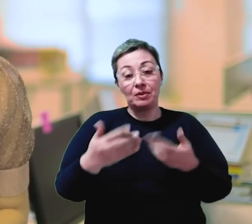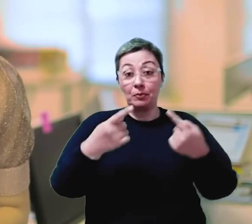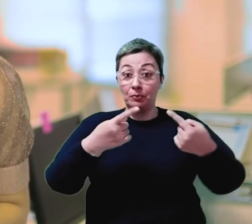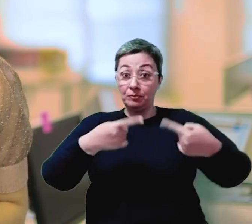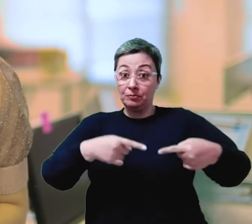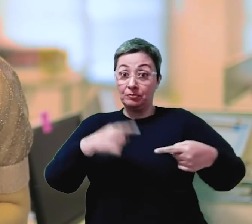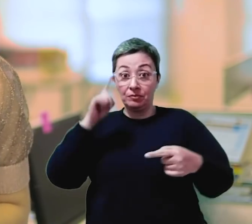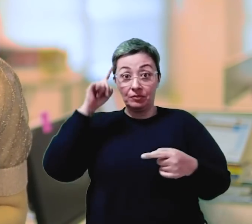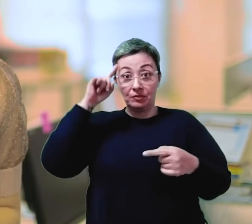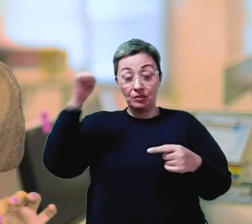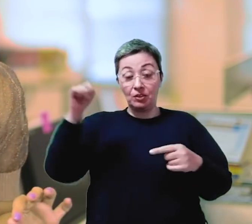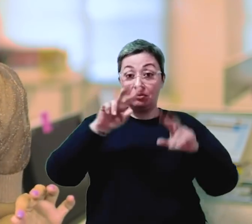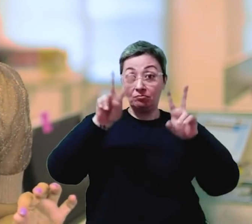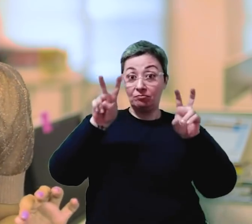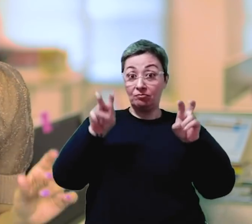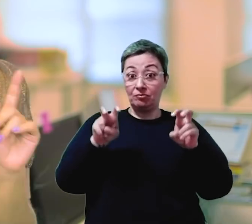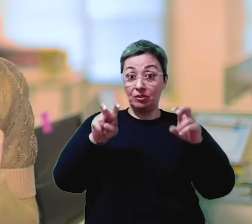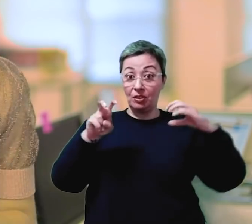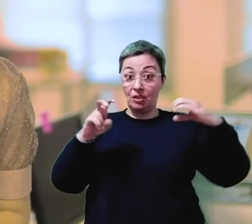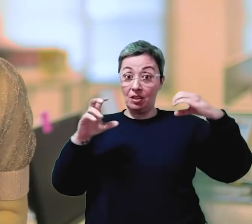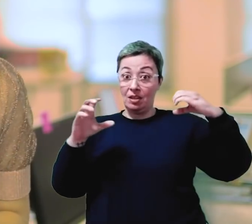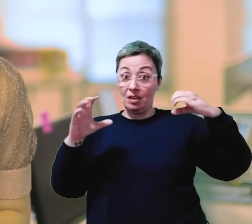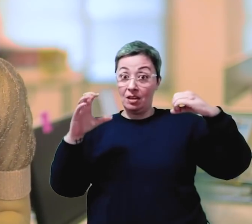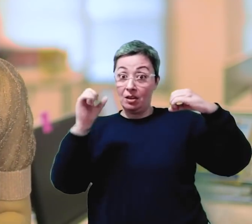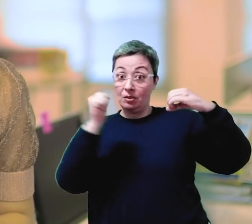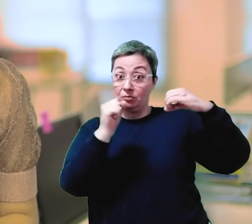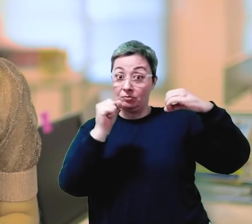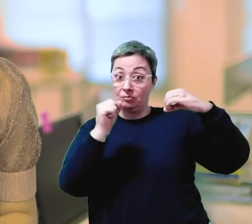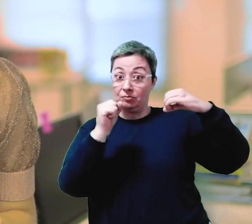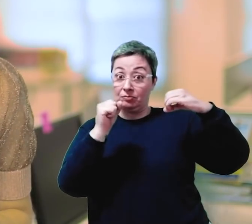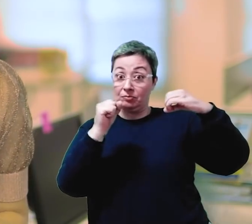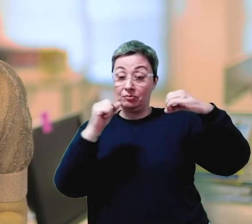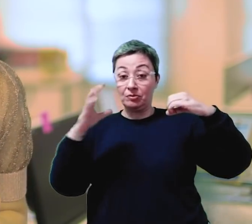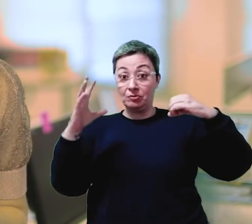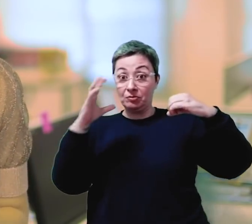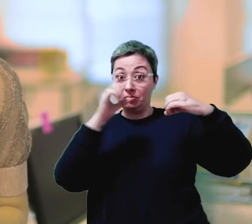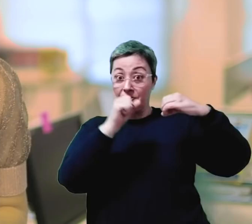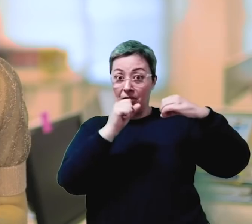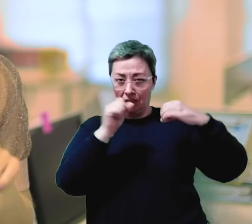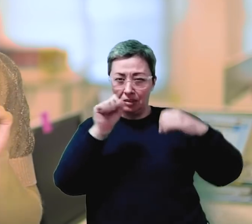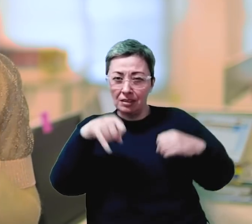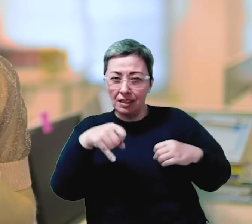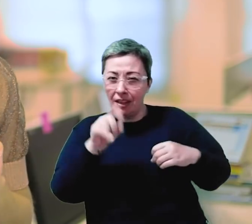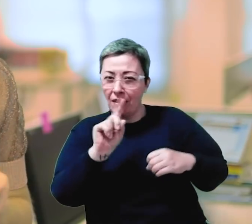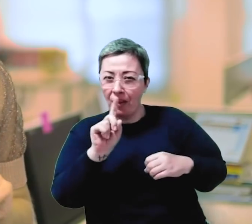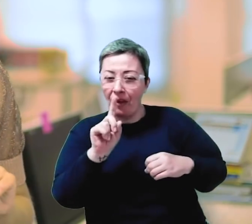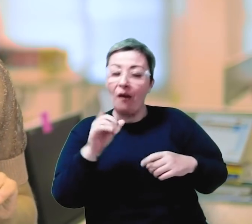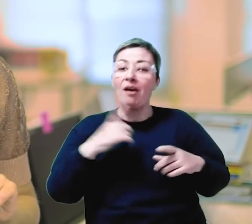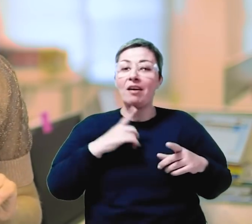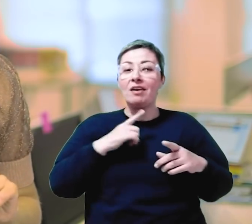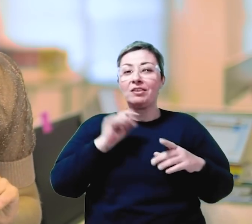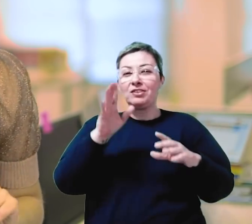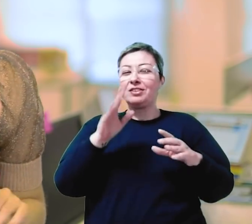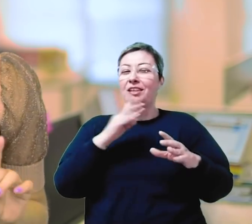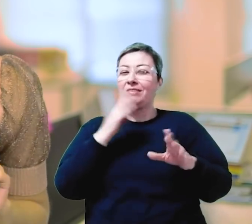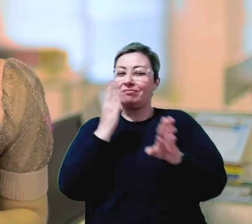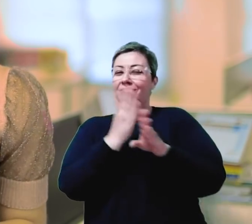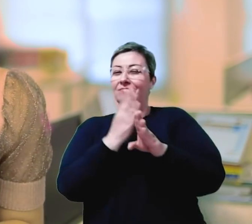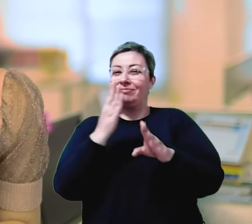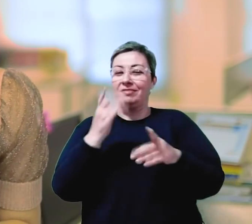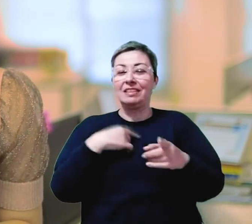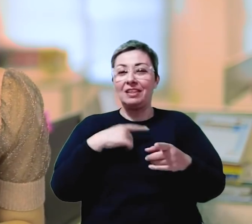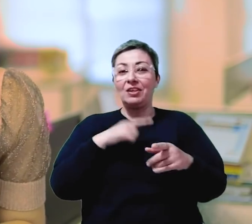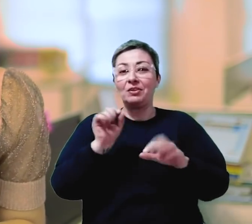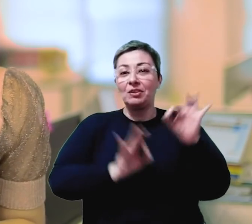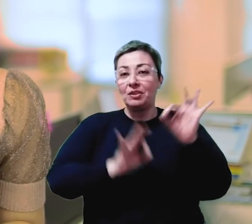do dia é sobre eclipses. Você sabe o que é um eclipse? Sim? Não? Então já você descobre. E